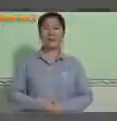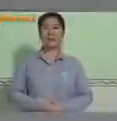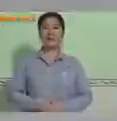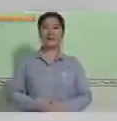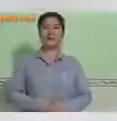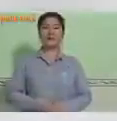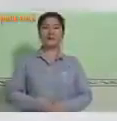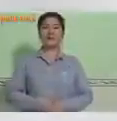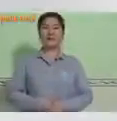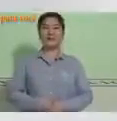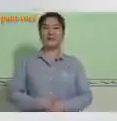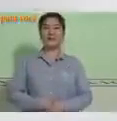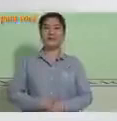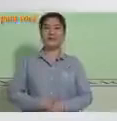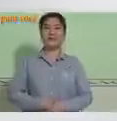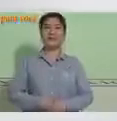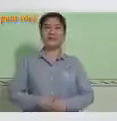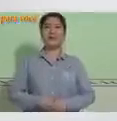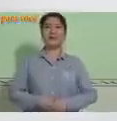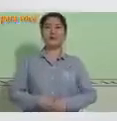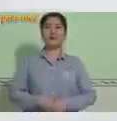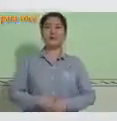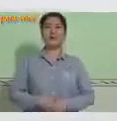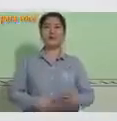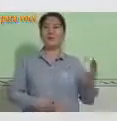Inscreva SEPOSS e acento agudo